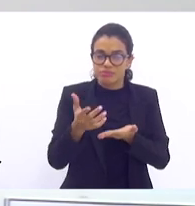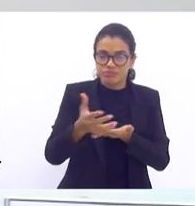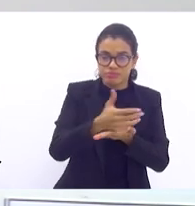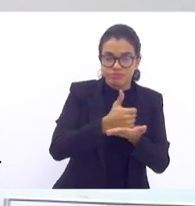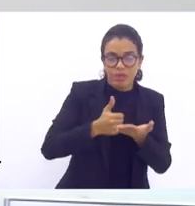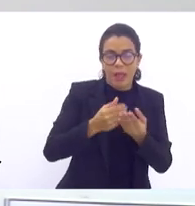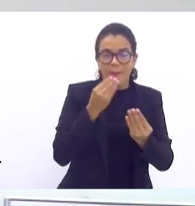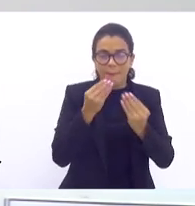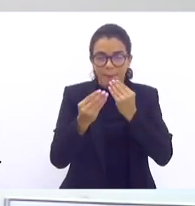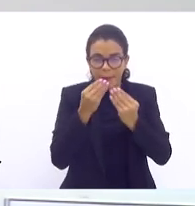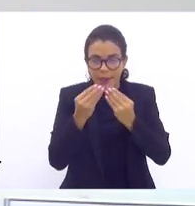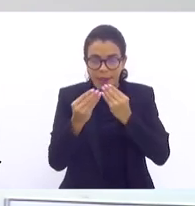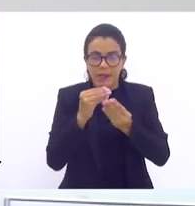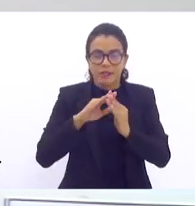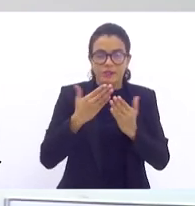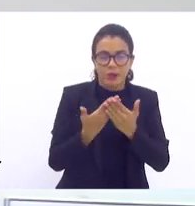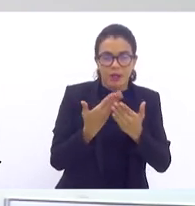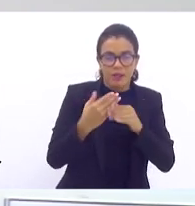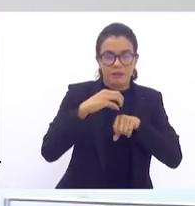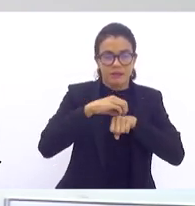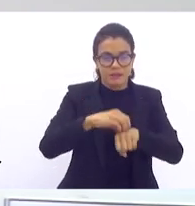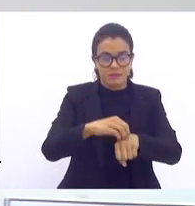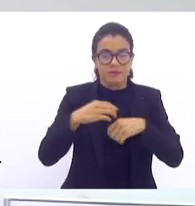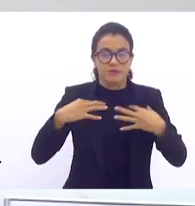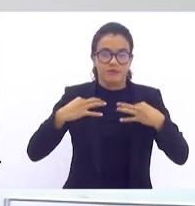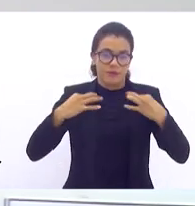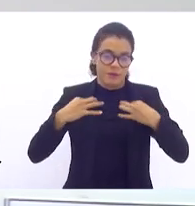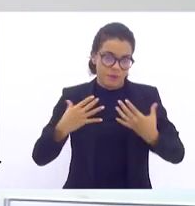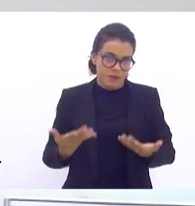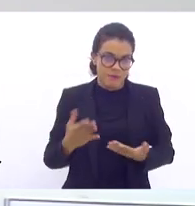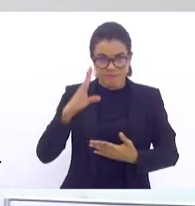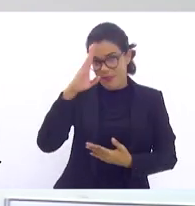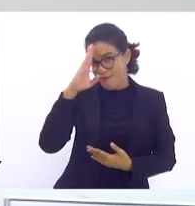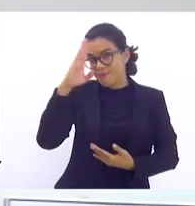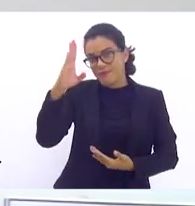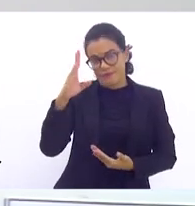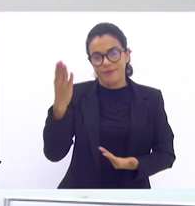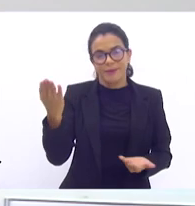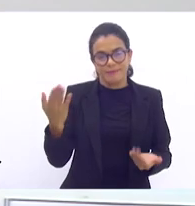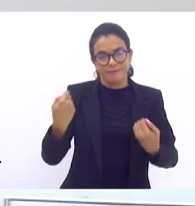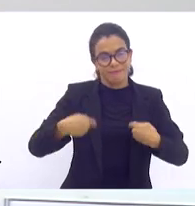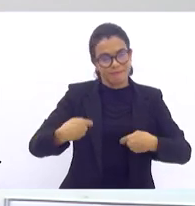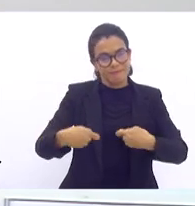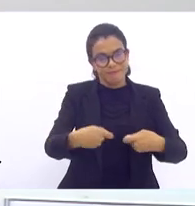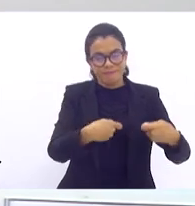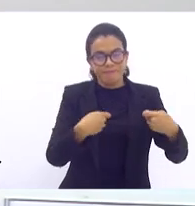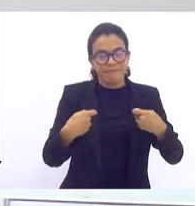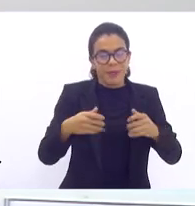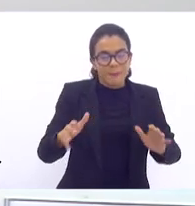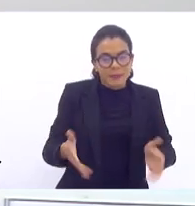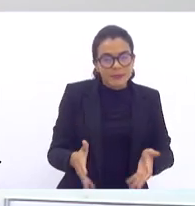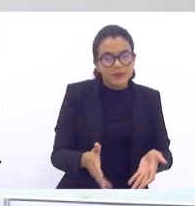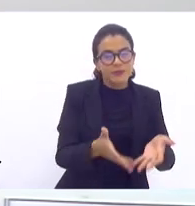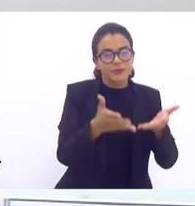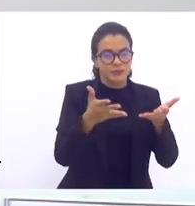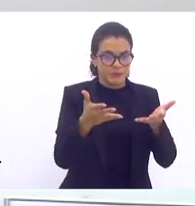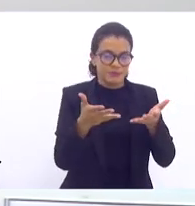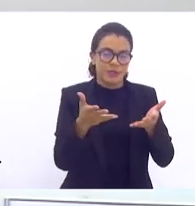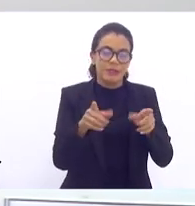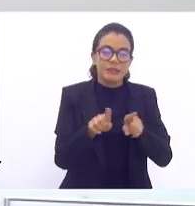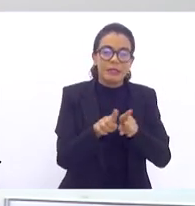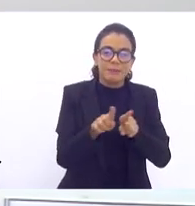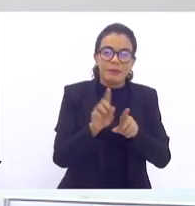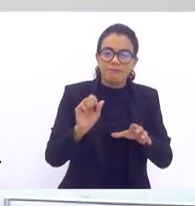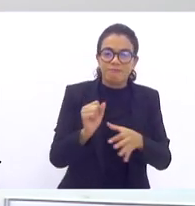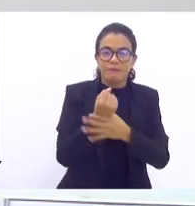a nossa merece colar a transporte escolar fardamento que são fundamentais inclusive para estimular né E